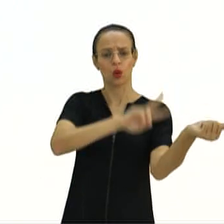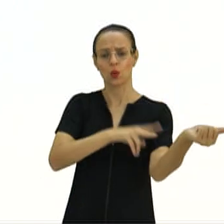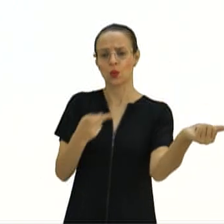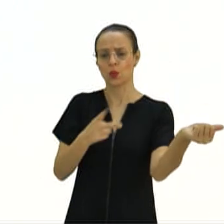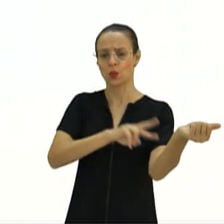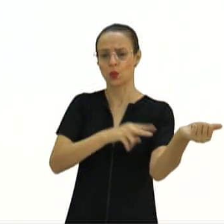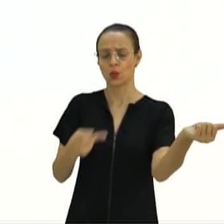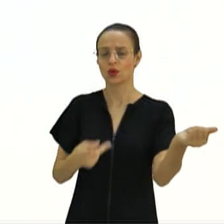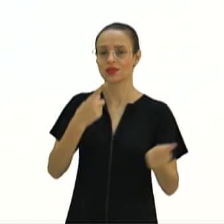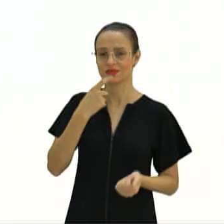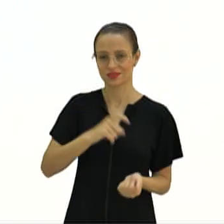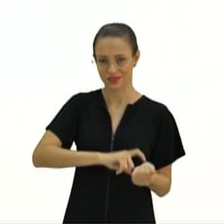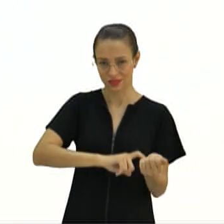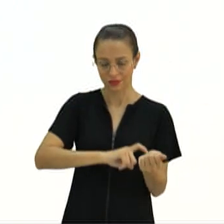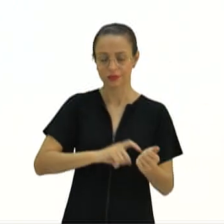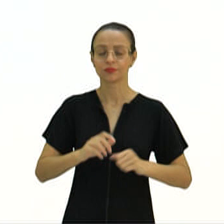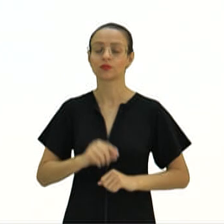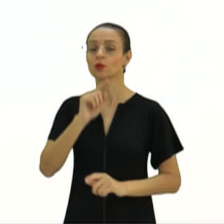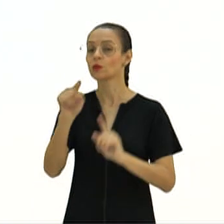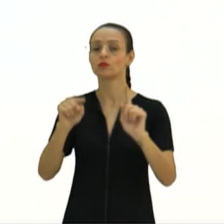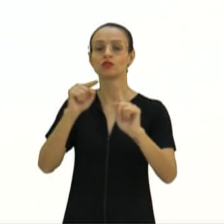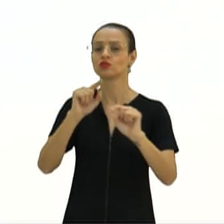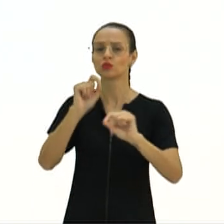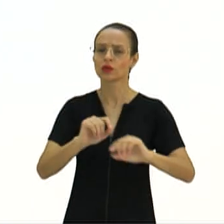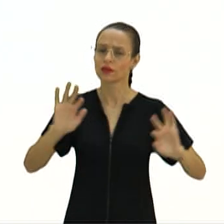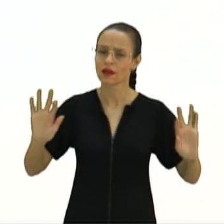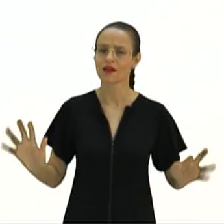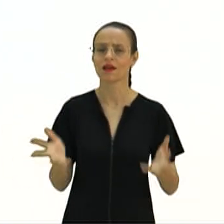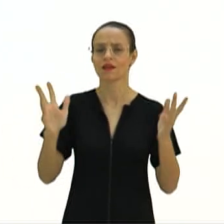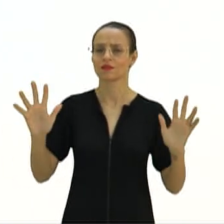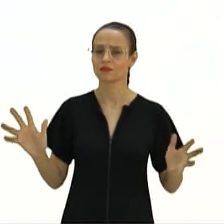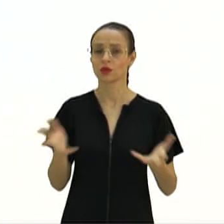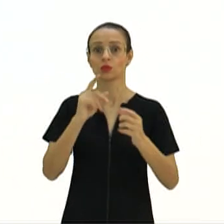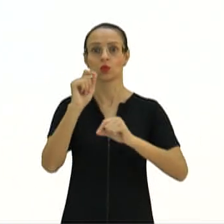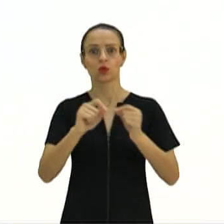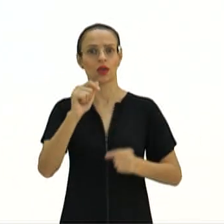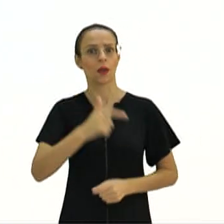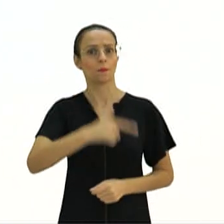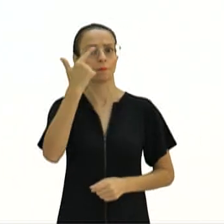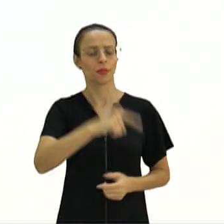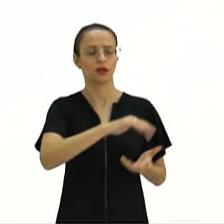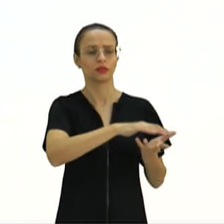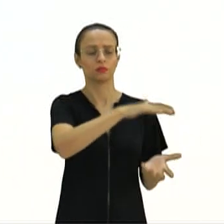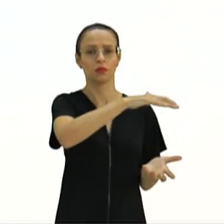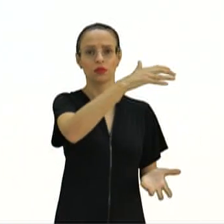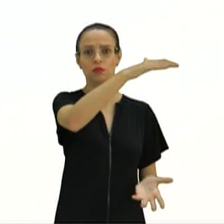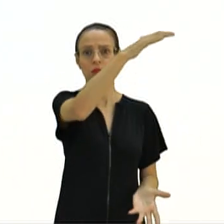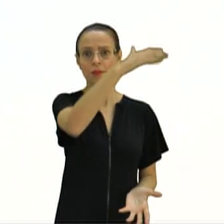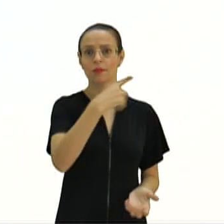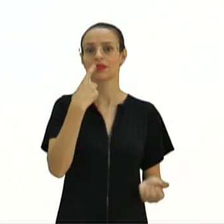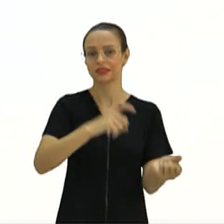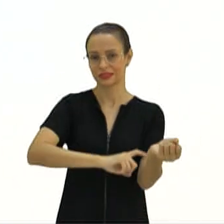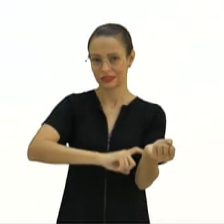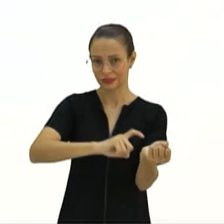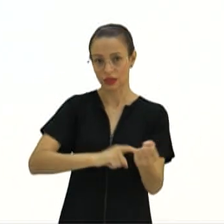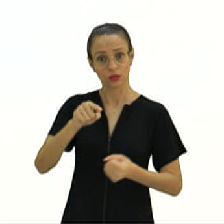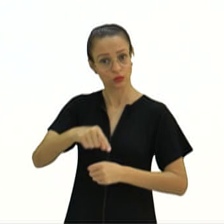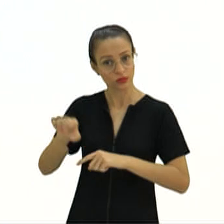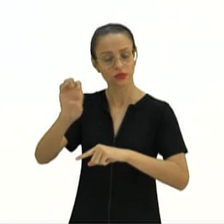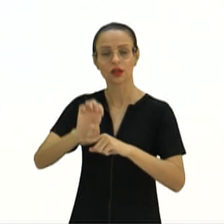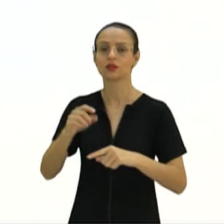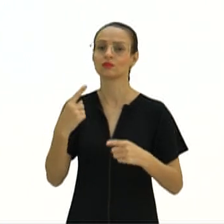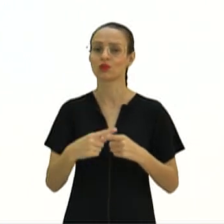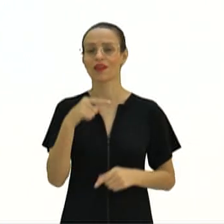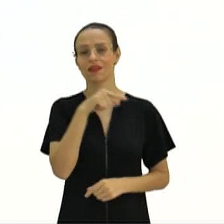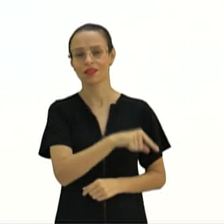O objetivo da ação é promover a manutenção dos estoques de bolsa de sangue do Estado, já que o Hemocentro